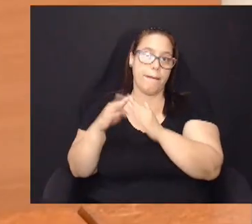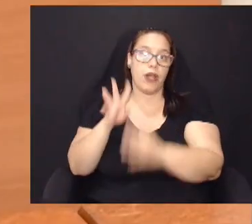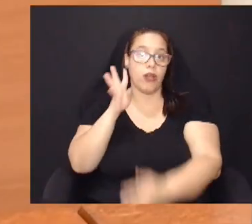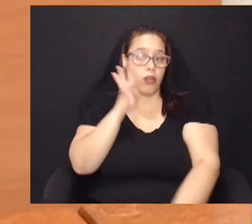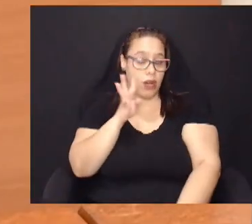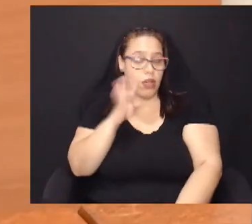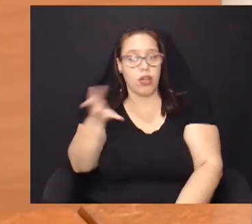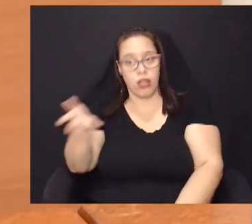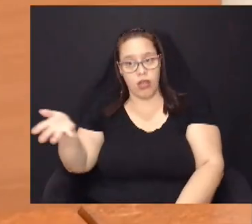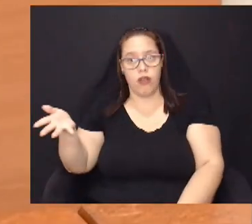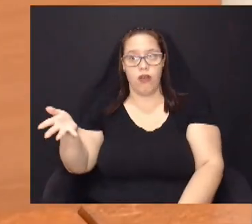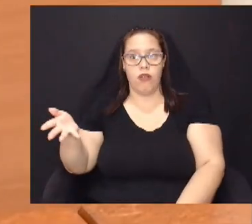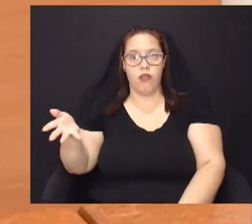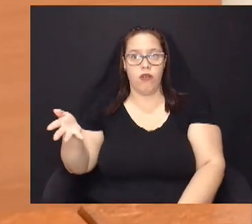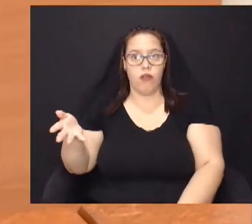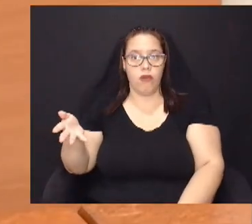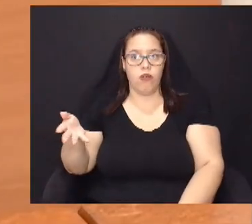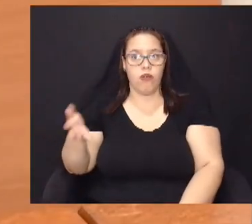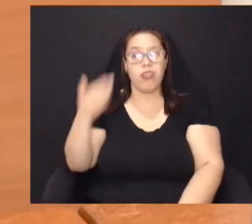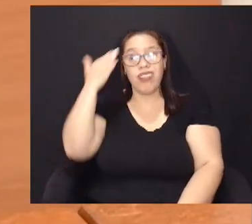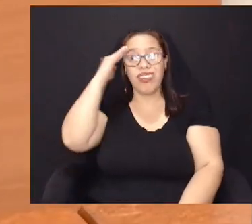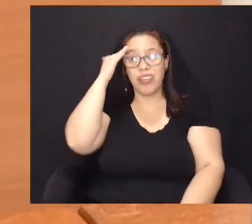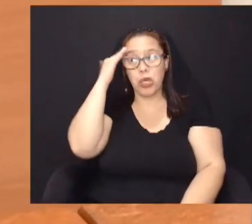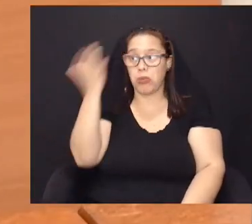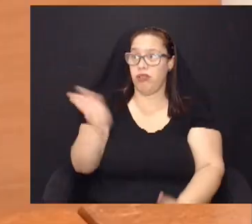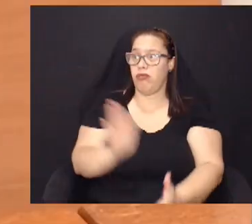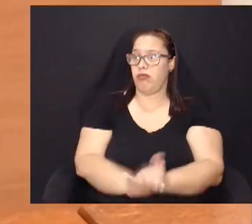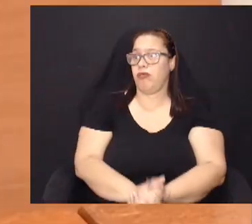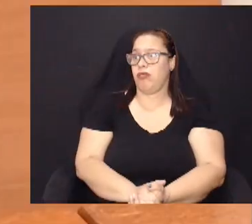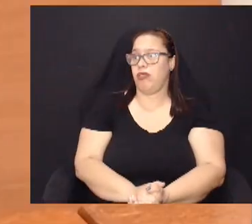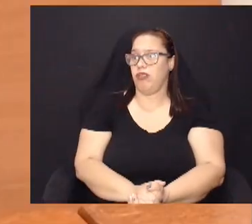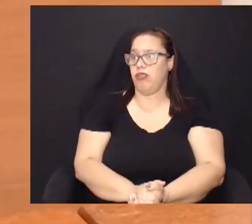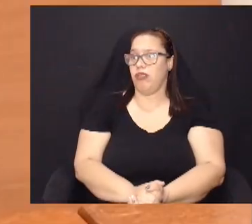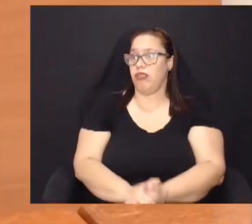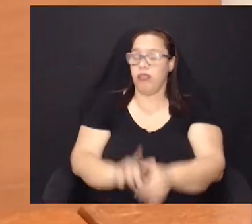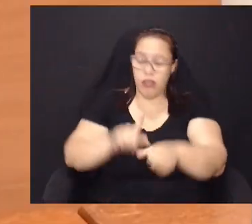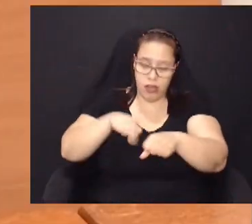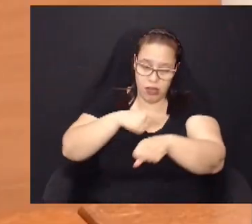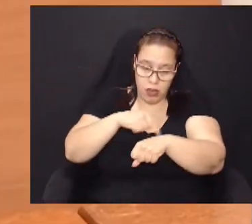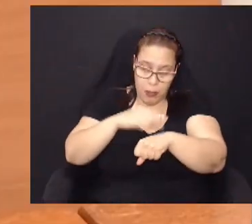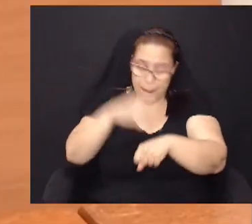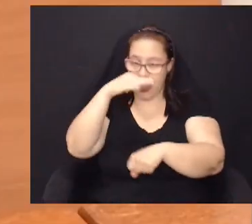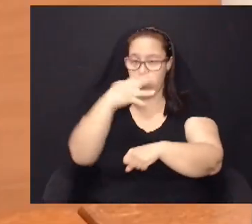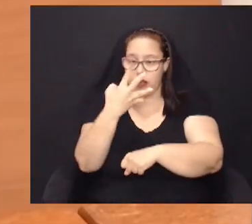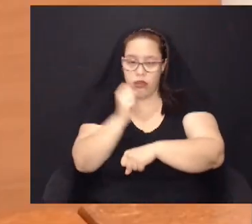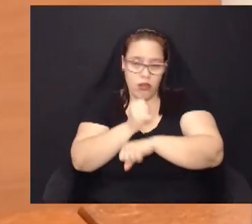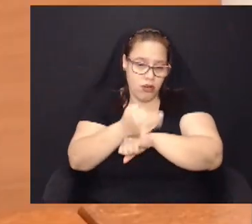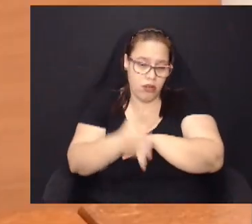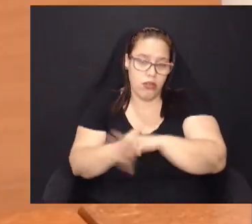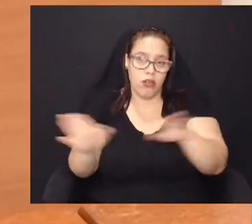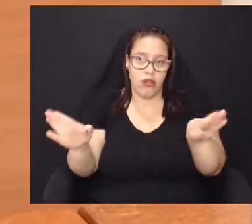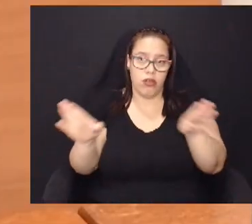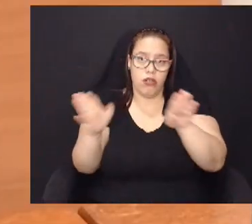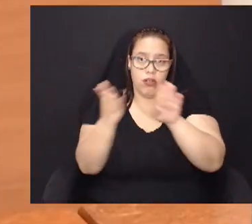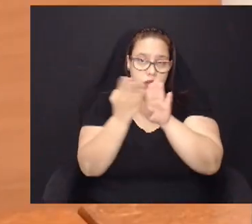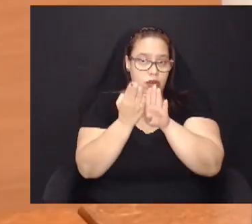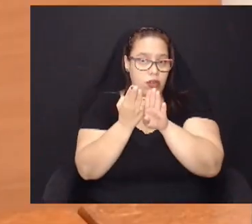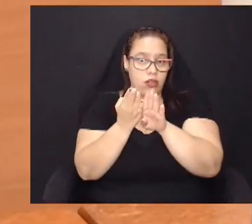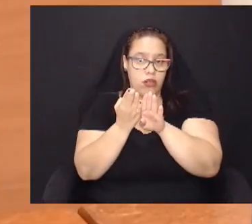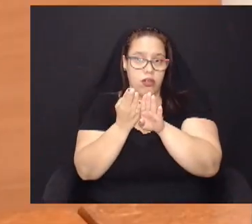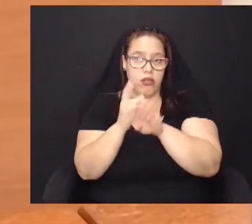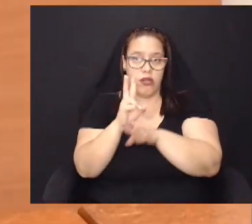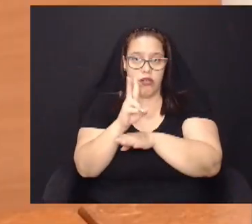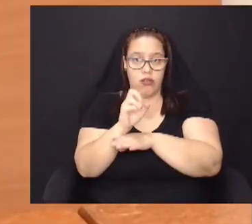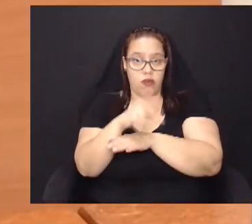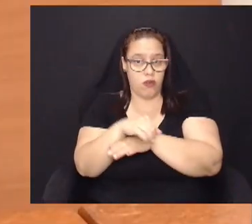sabe? Então, ter esse bom senso de que, se eu for estender até às 4, eu vou ter que fechar minhas portas e minhas varandas,